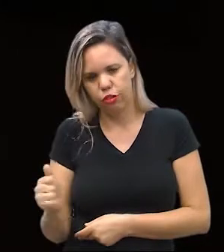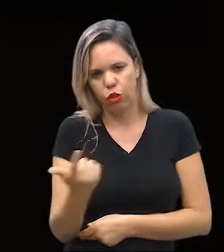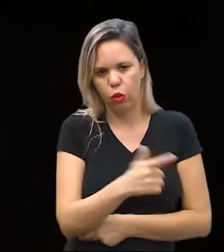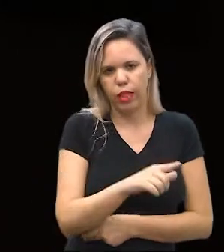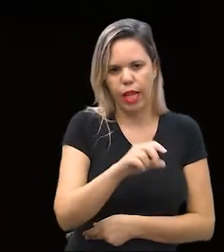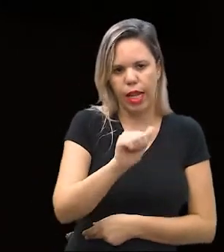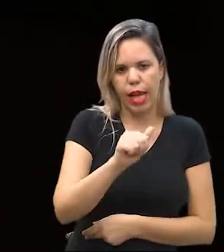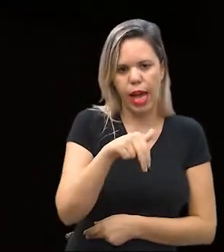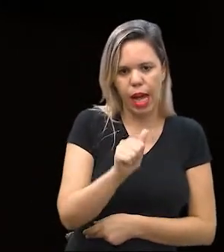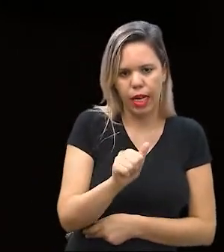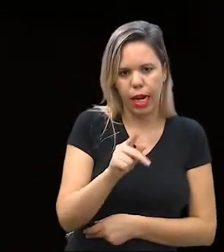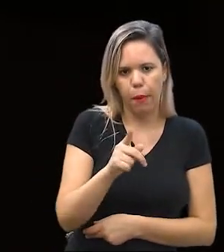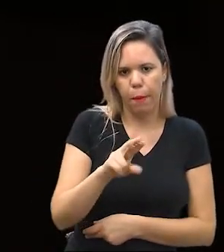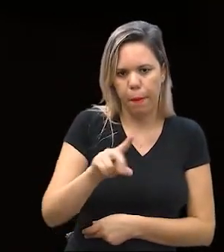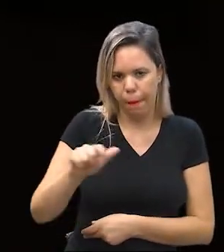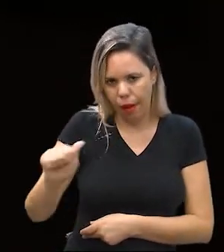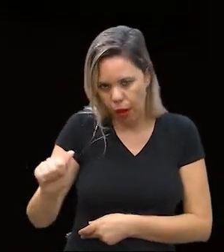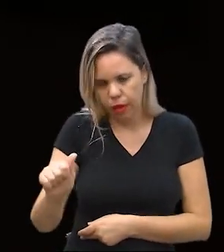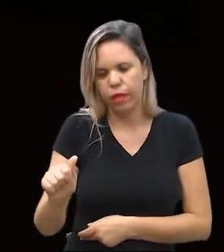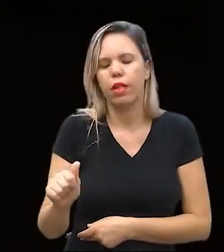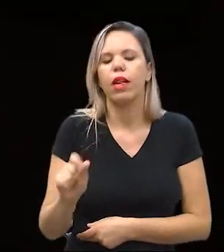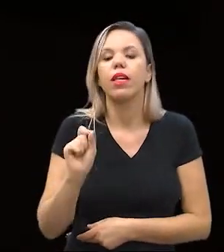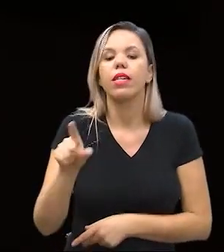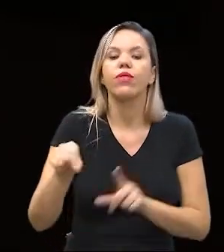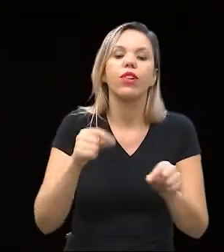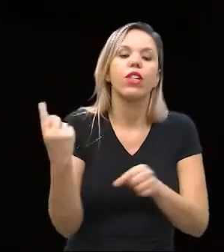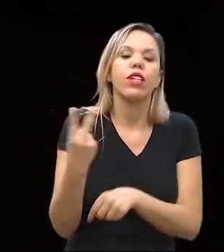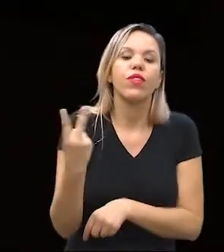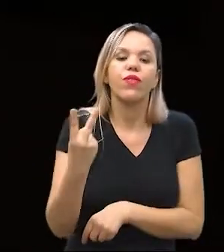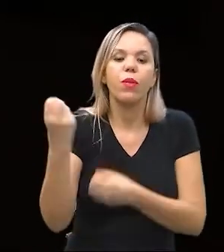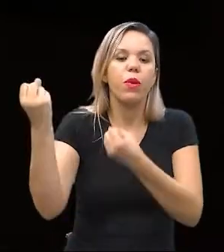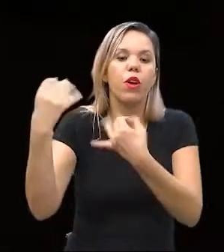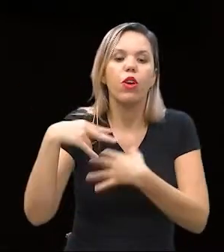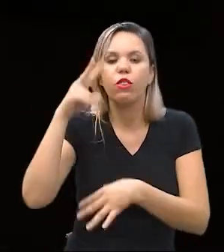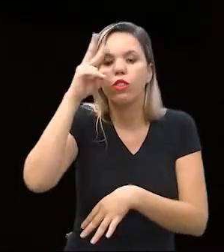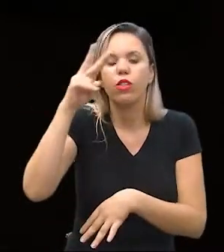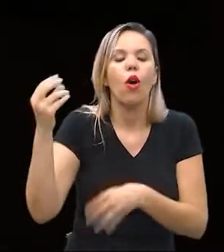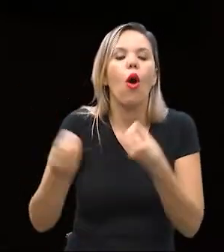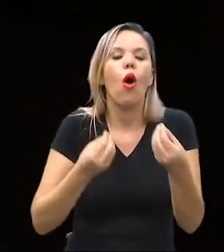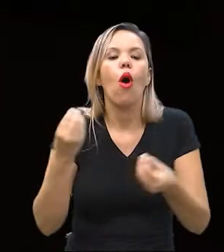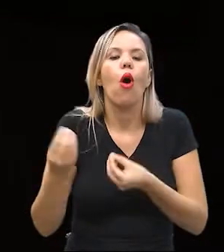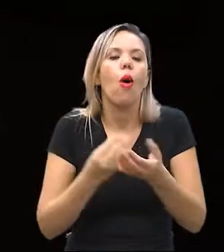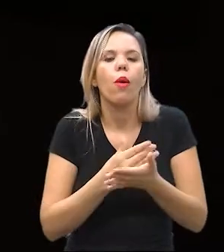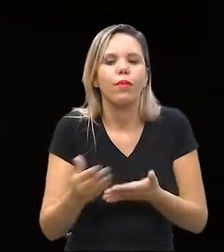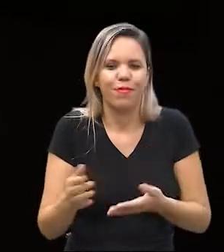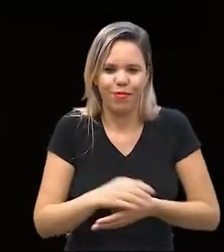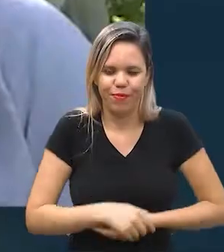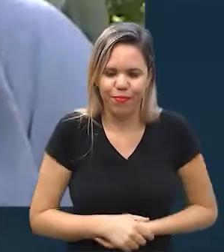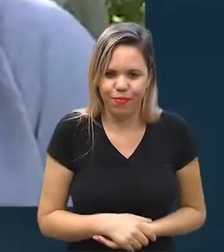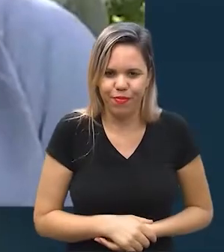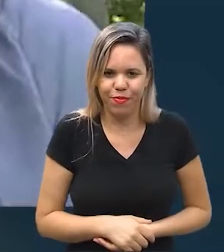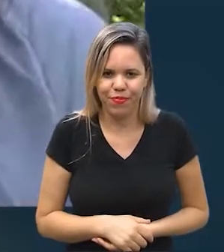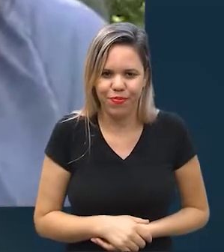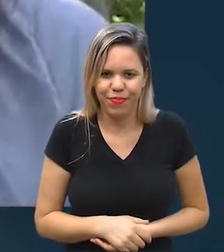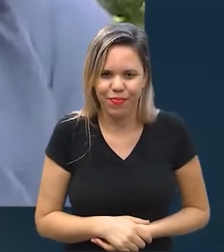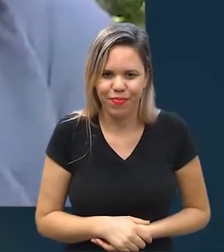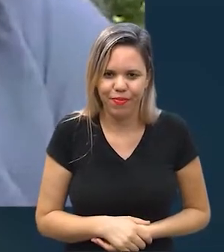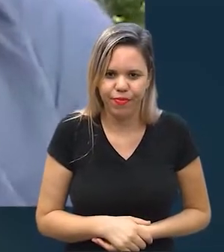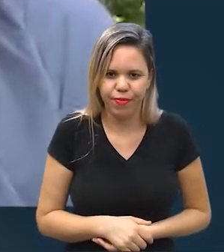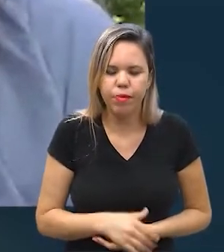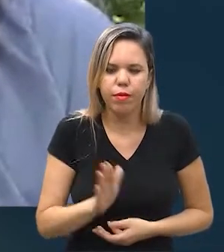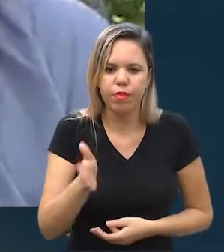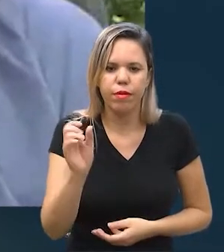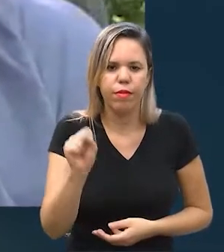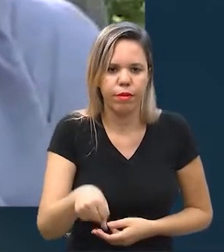Primeiro, quem vai falar primeiro? Vocês já decidiram aí quem vai me contar essa história, como vocês começaram?